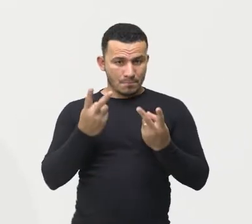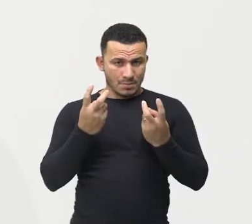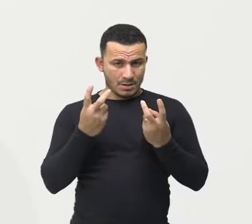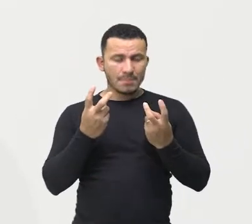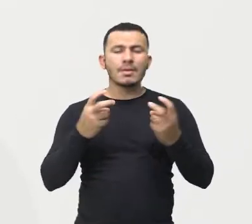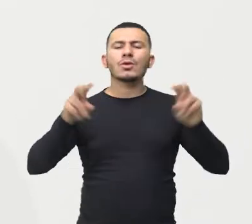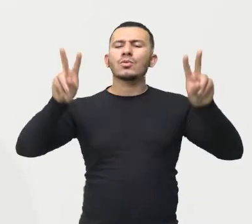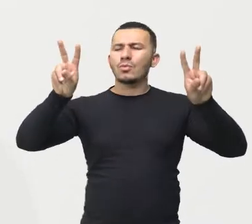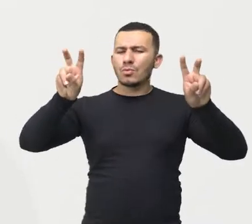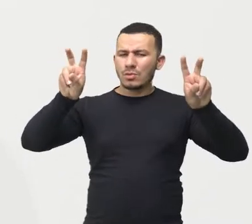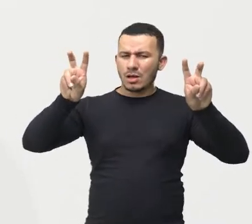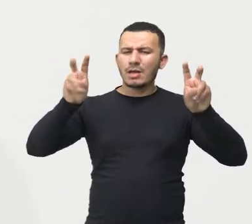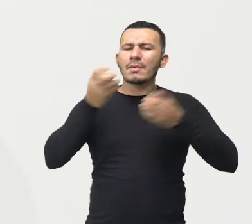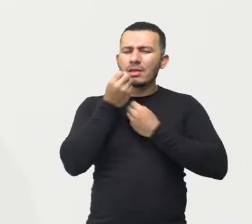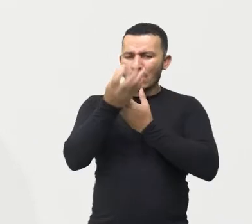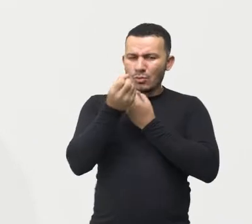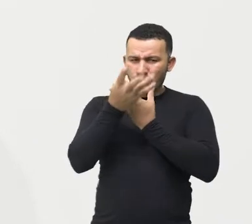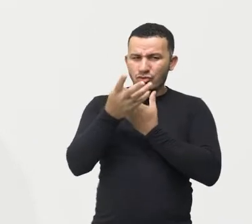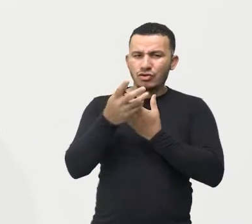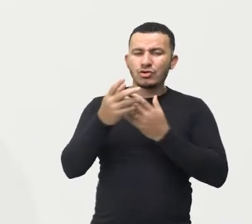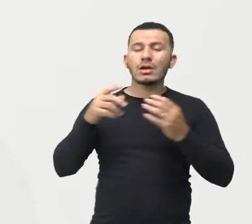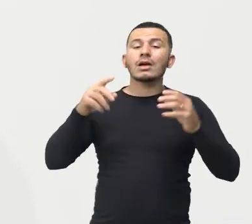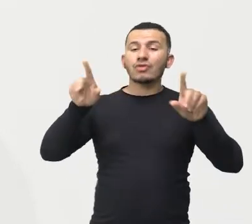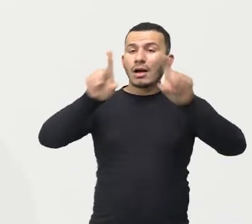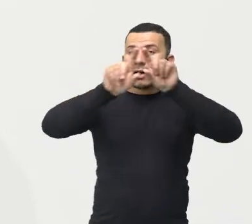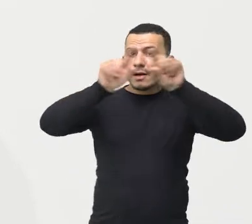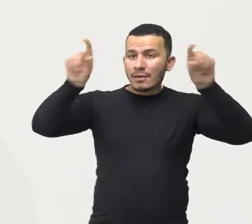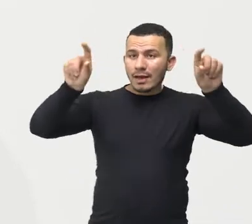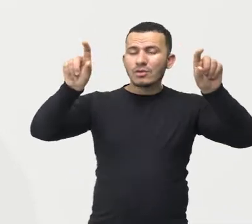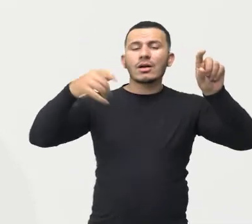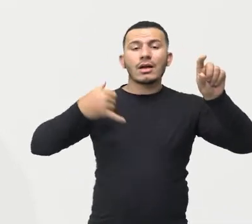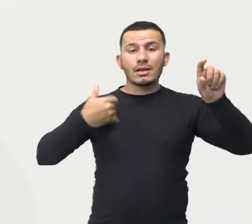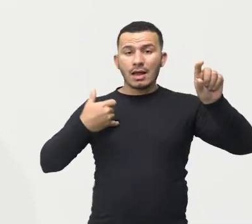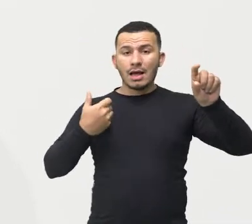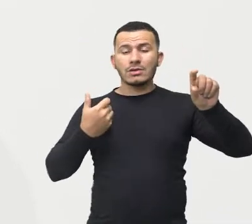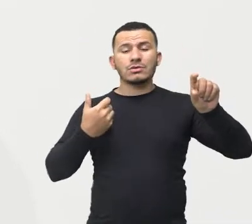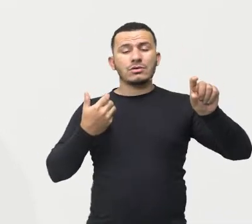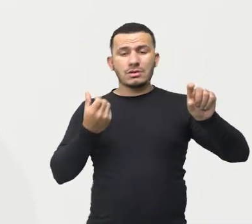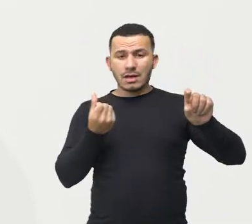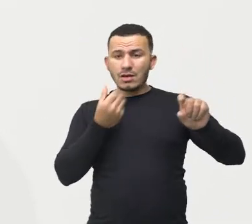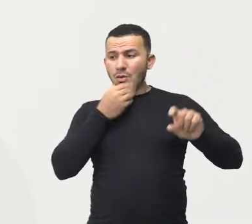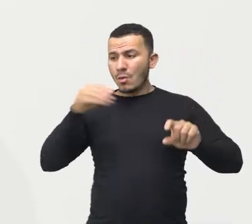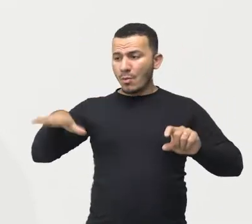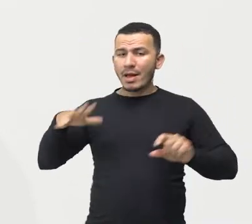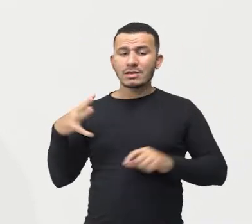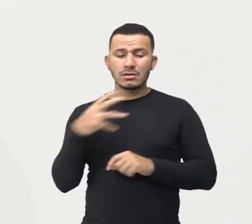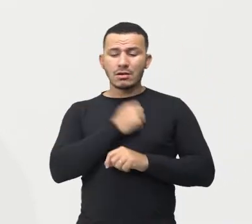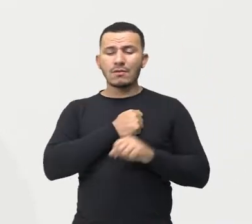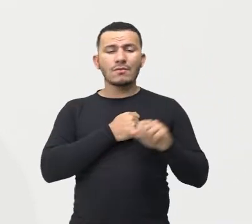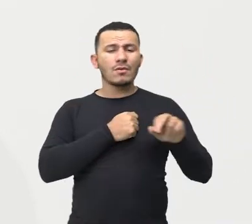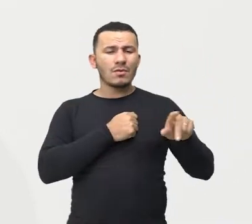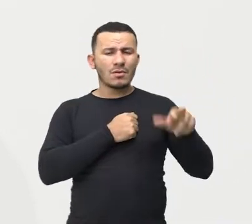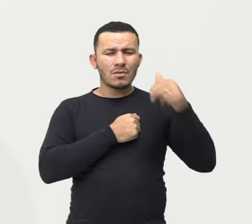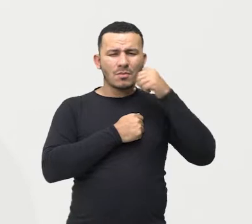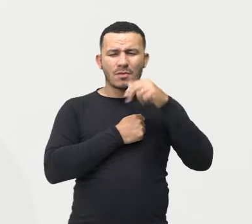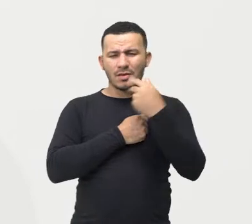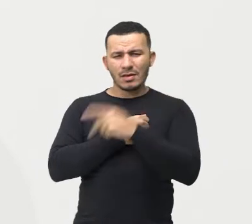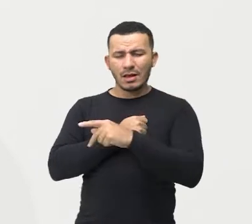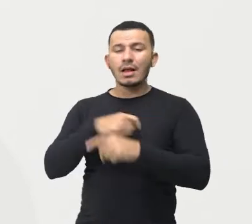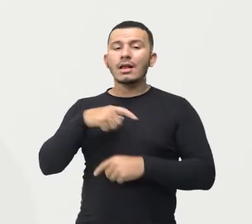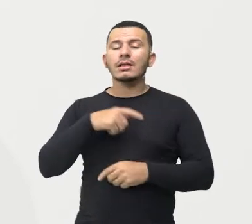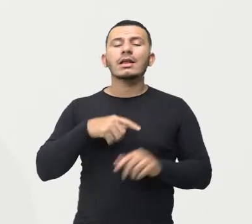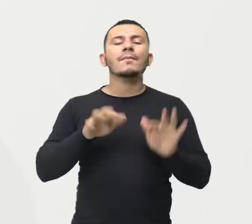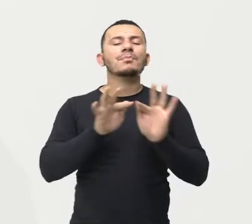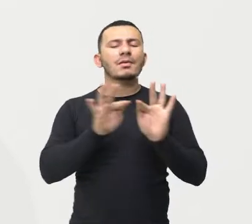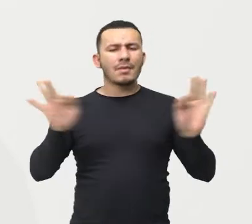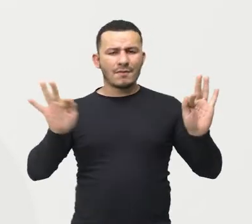título que vai trazer para a gente o fato, né? O menino de 6 anos salva a irmã mais nova. Eu tenho uma frase verbal,